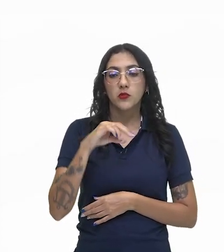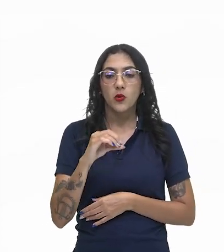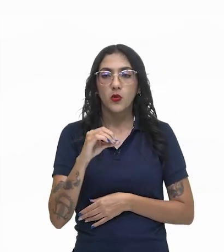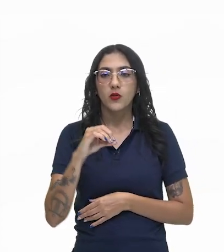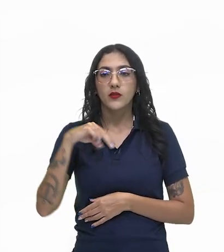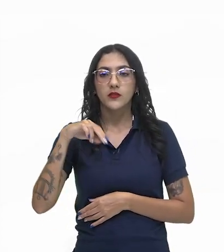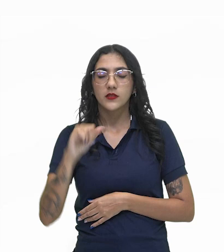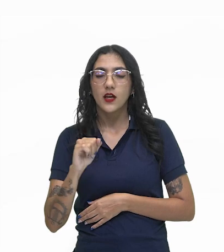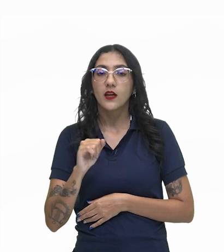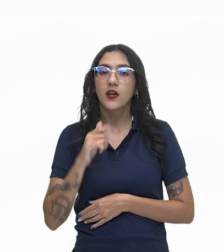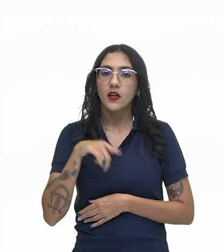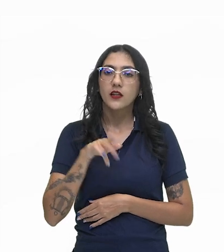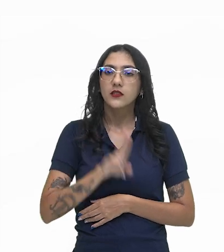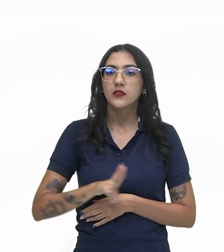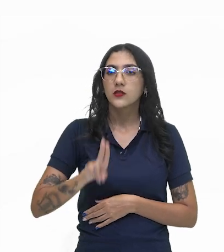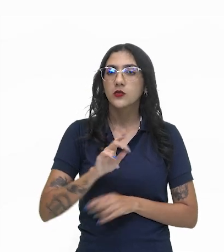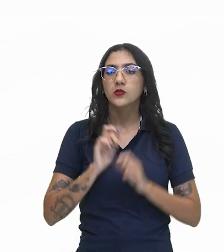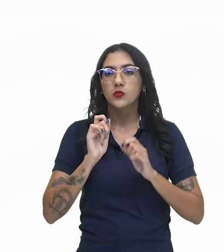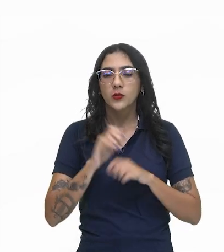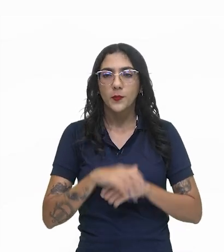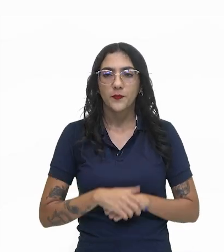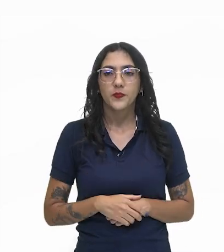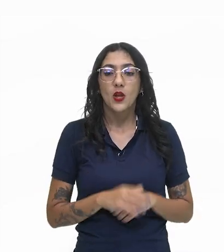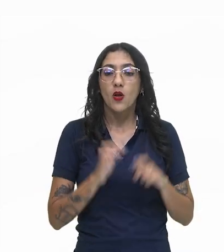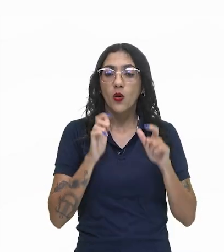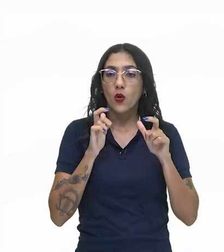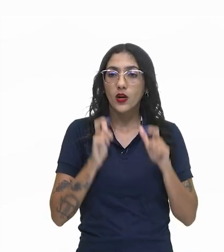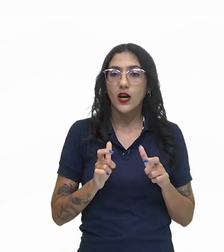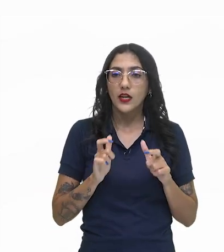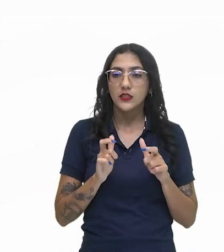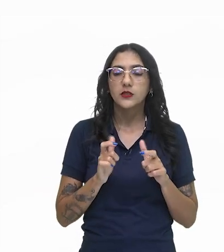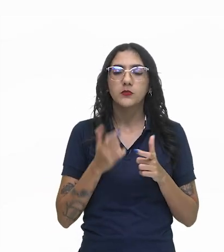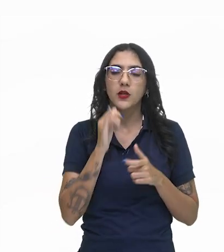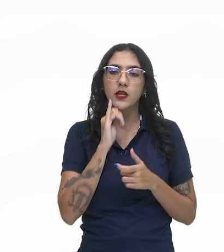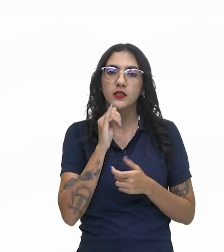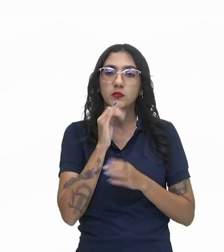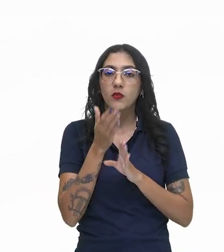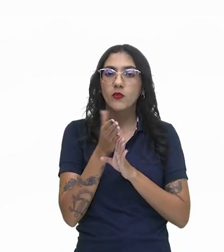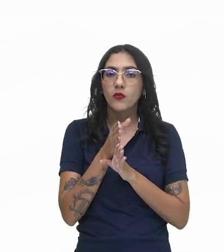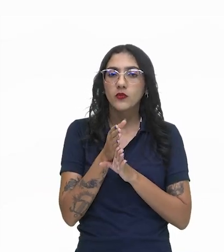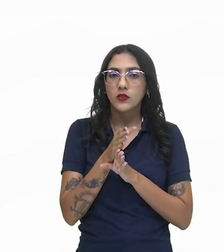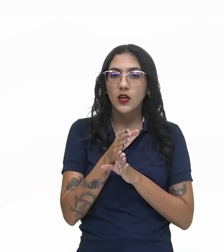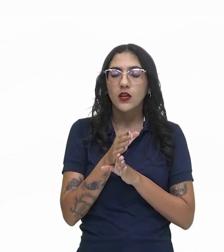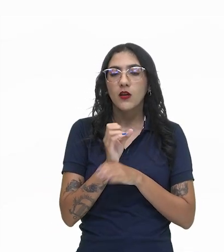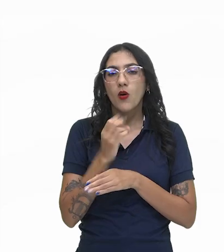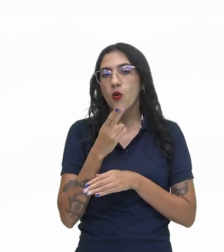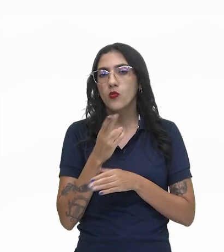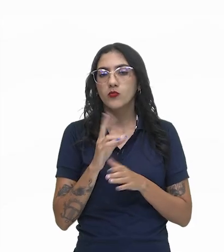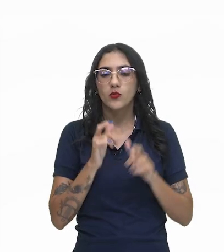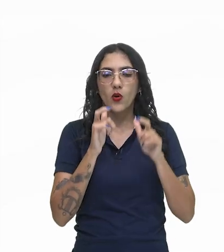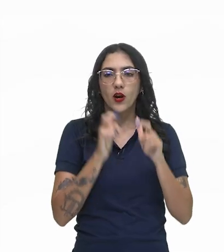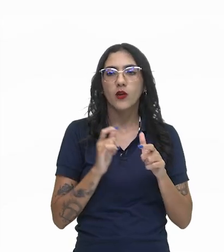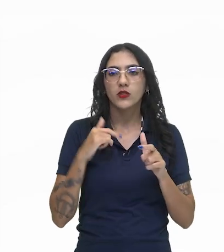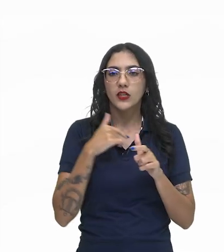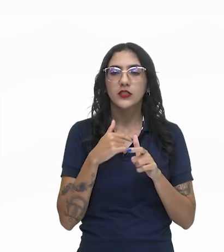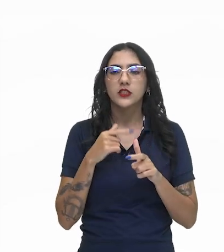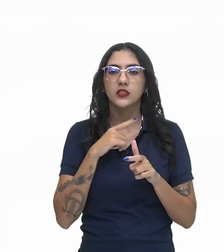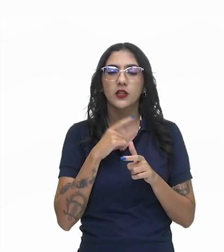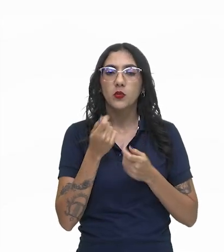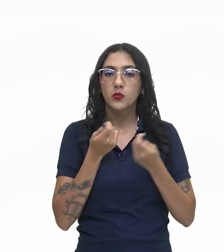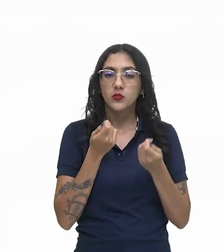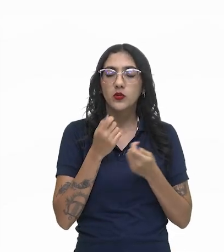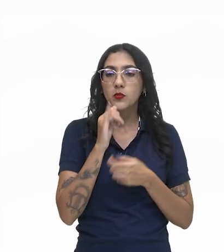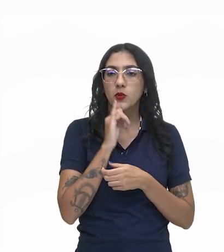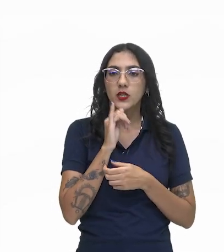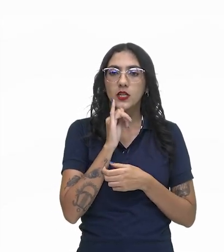geral, usamos com locais delimitados e fronteiras. The people are in the bus. Nesse caso, o